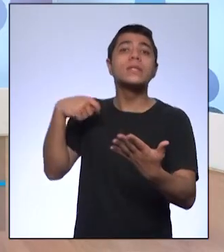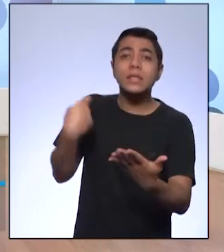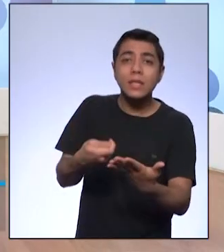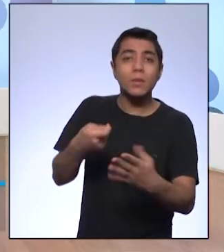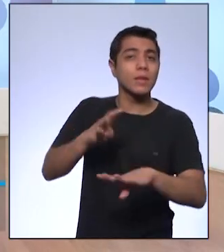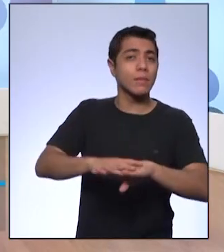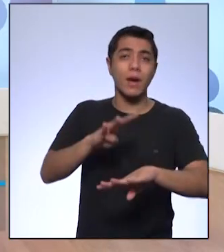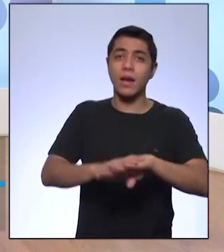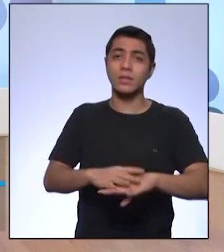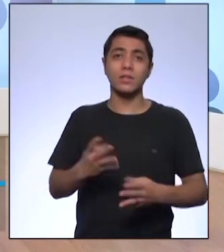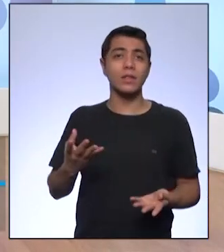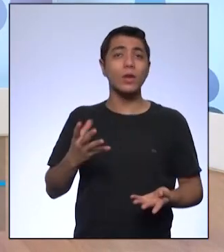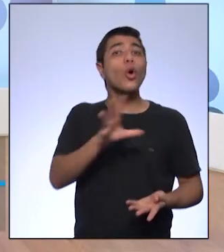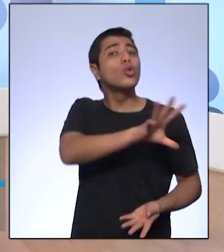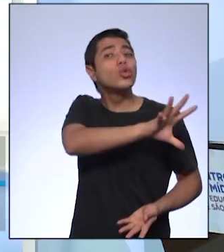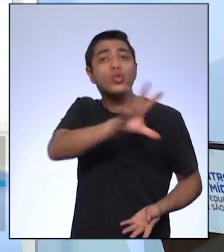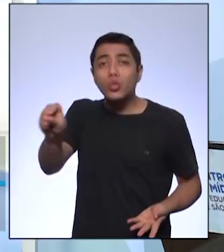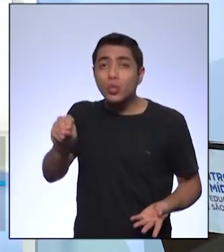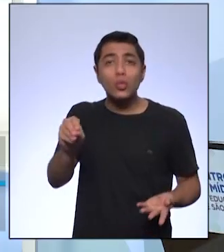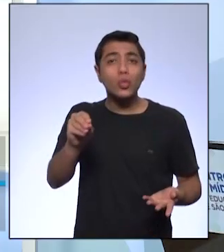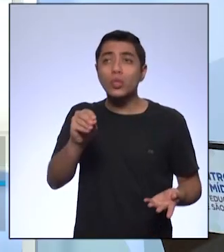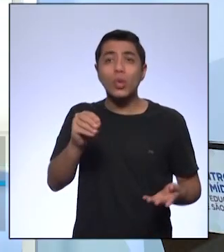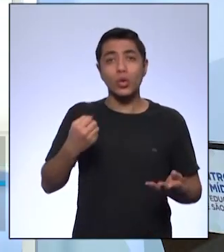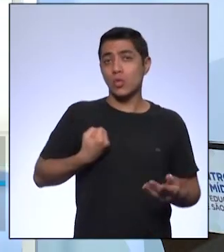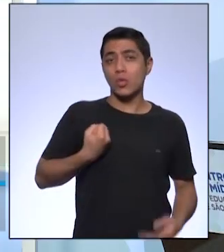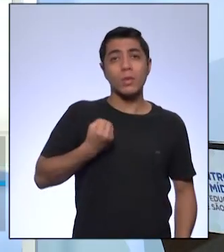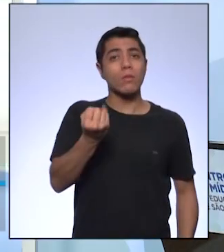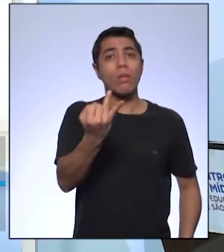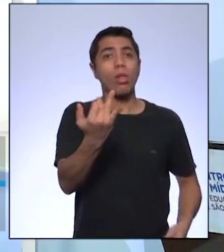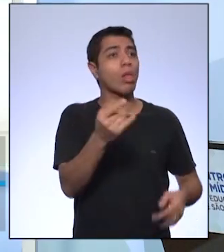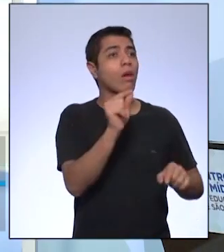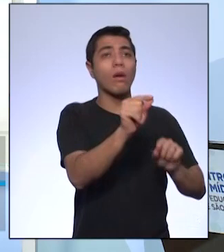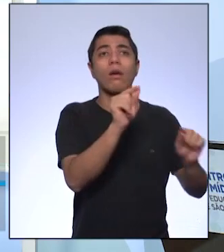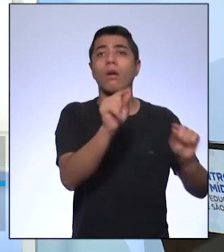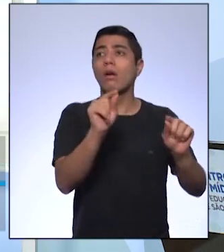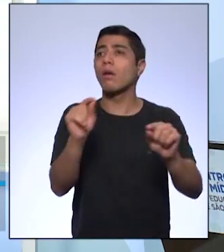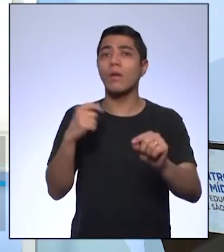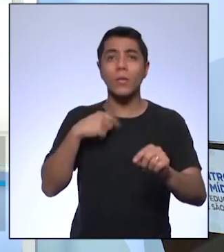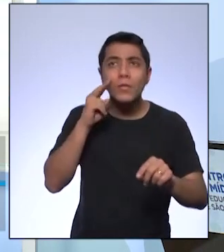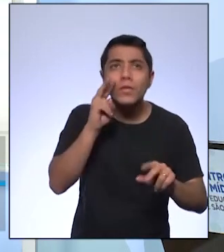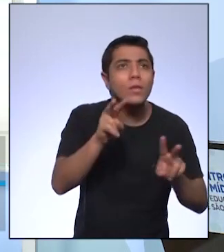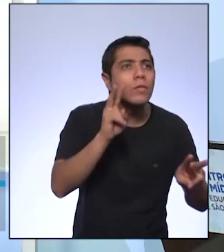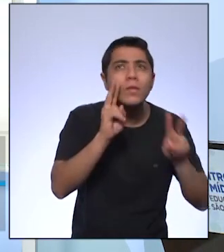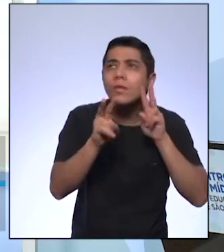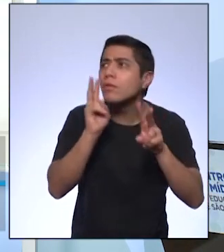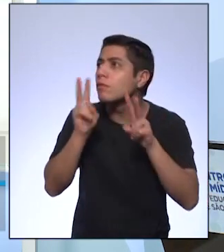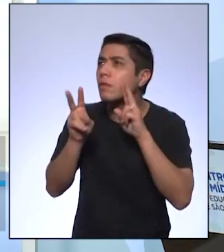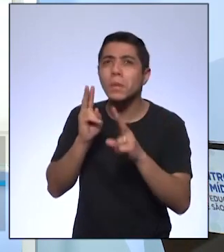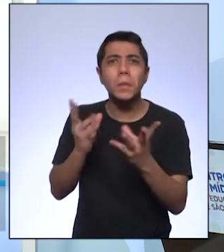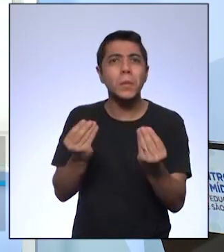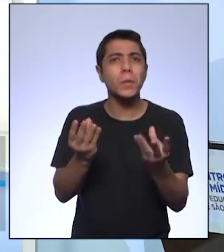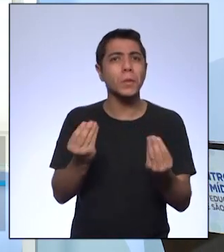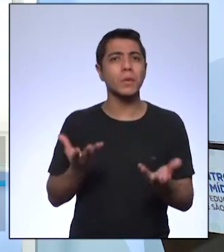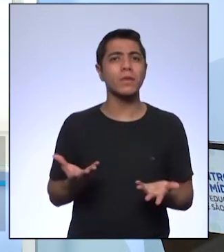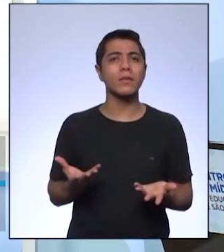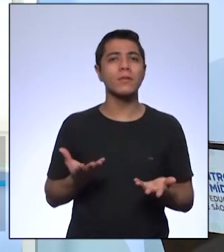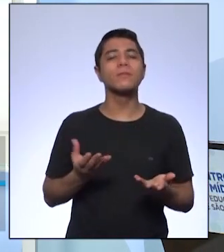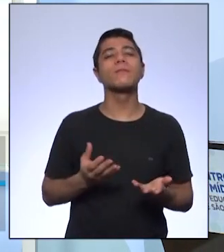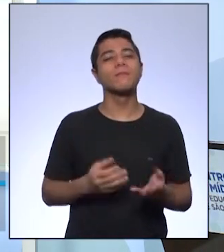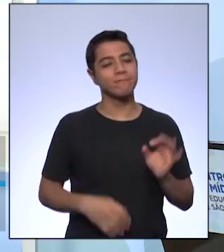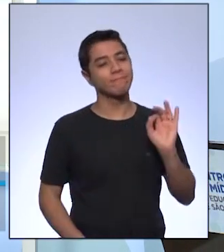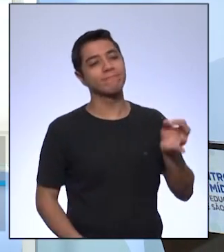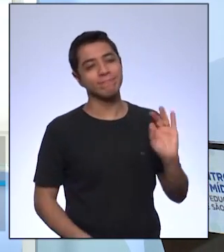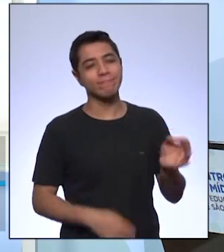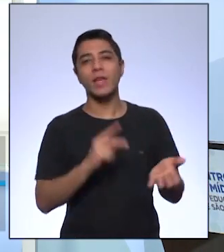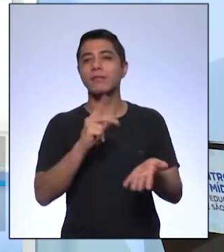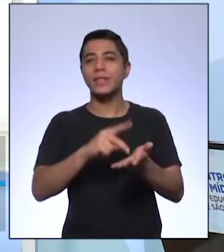são números, né? Já disse um matemático famoso. E é verdade, eu acho que eu lancei um desafio outro dia, foi no EJA, eu estava dando aula